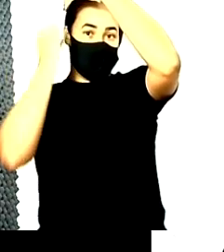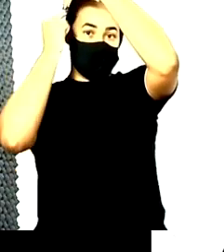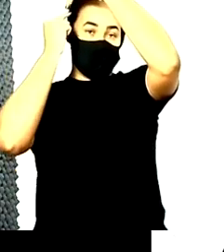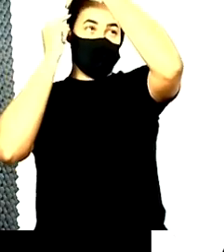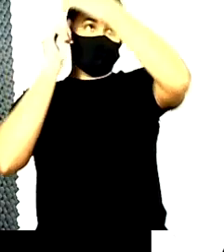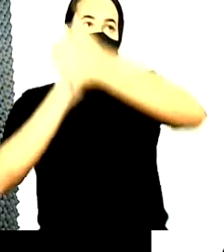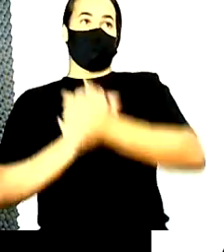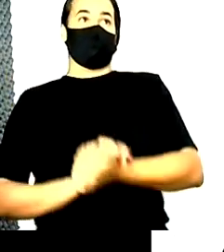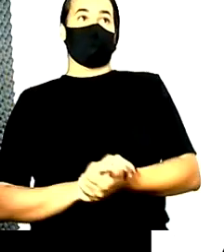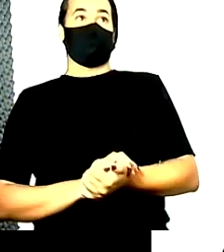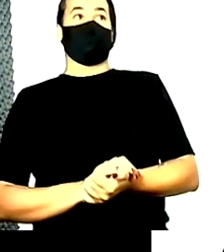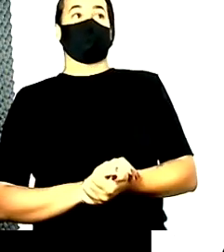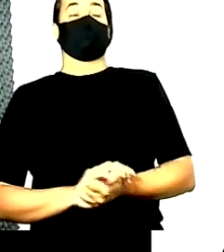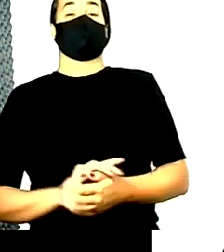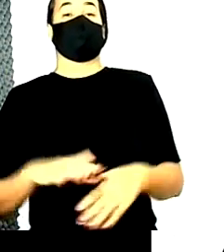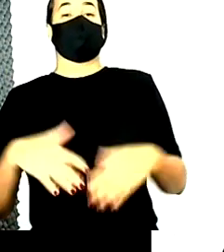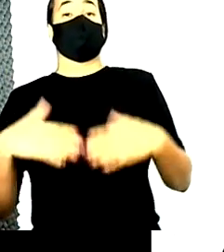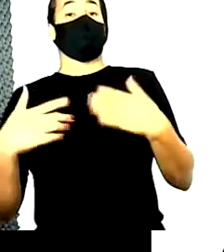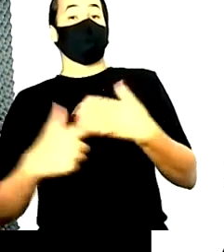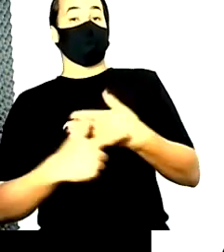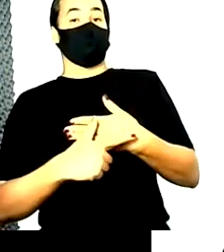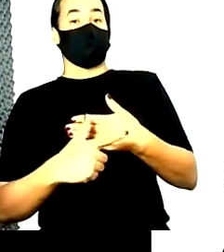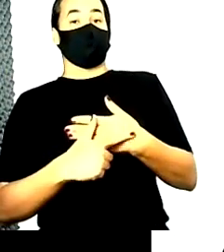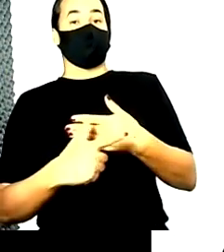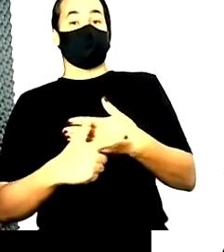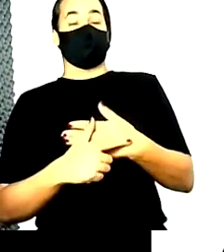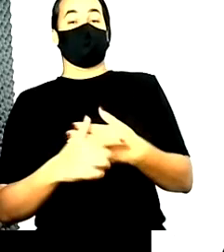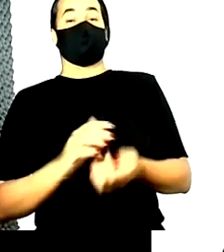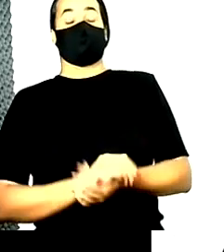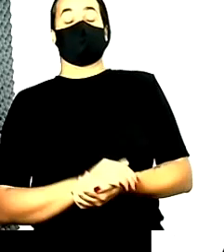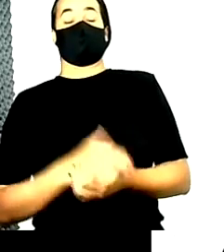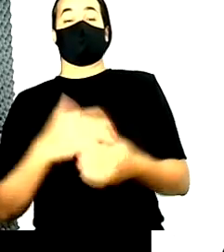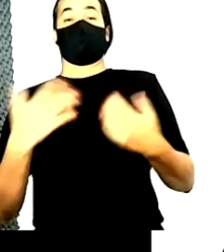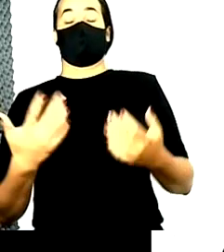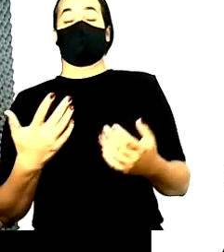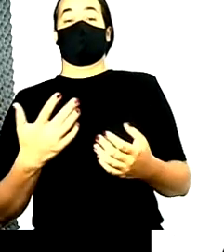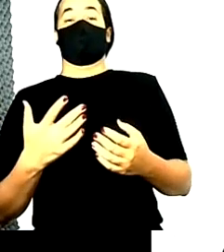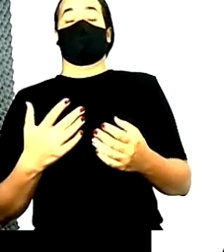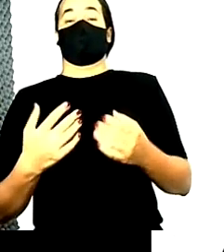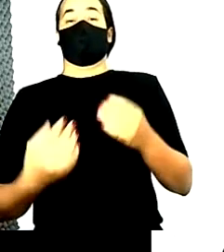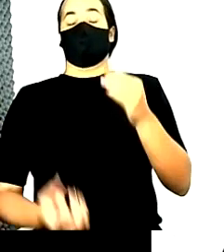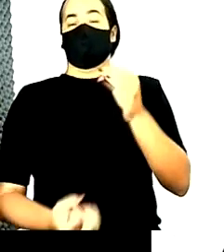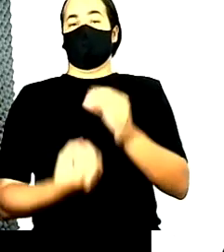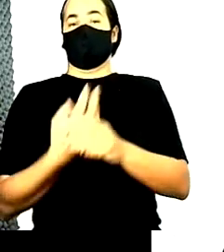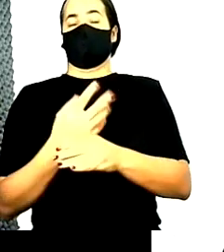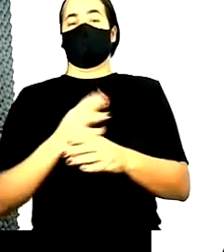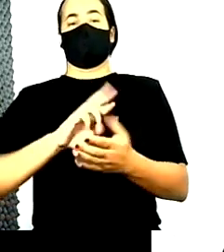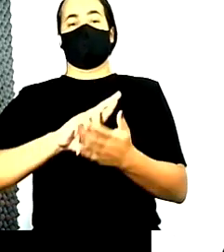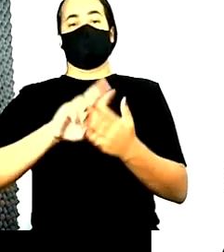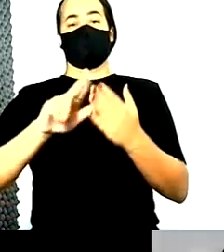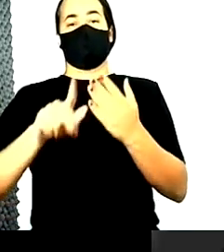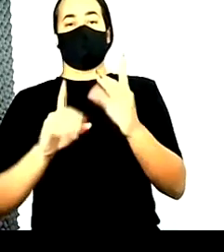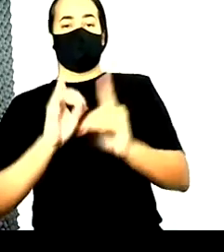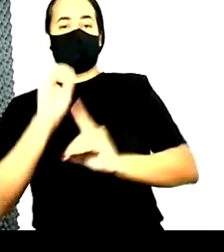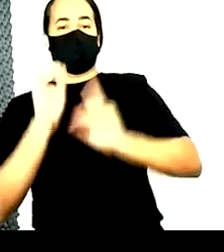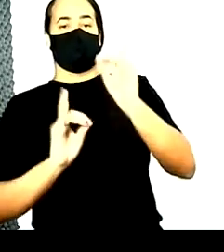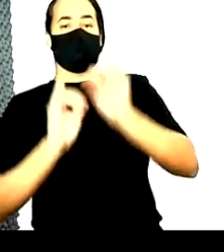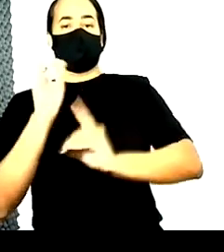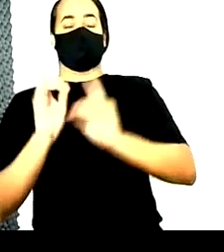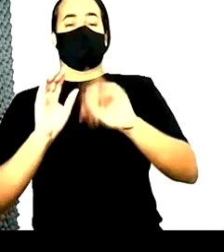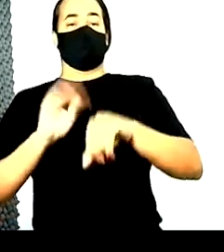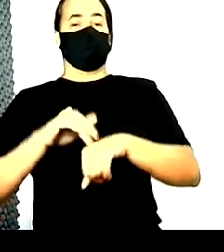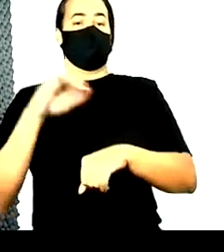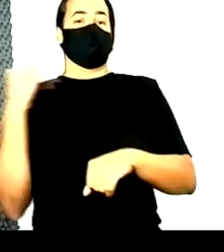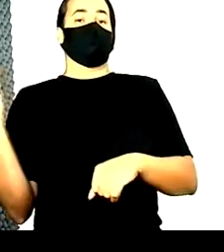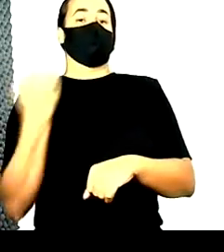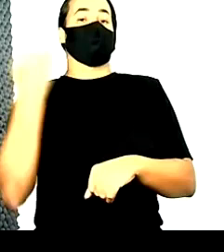imagem? Mas qual é a sua função? Bem, ela produz diversos hormônios, entre eles o mais importante para nós, para nosso